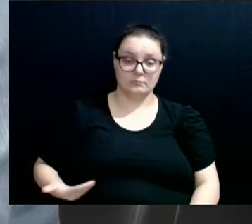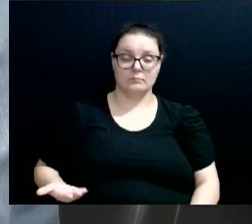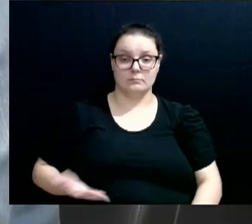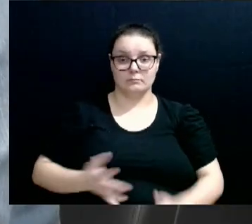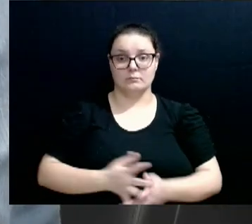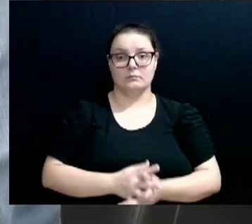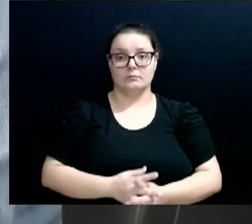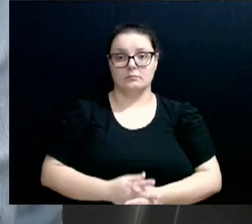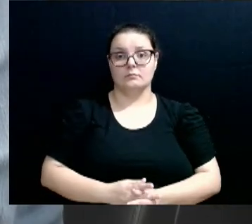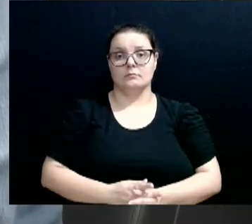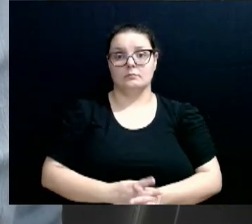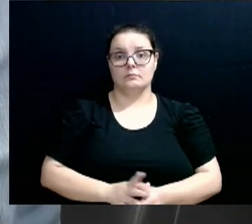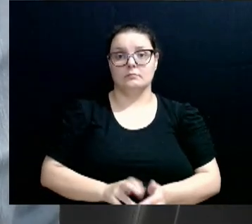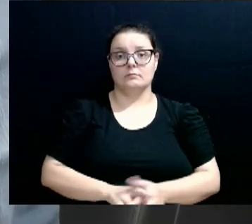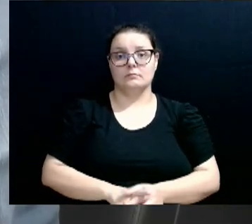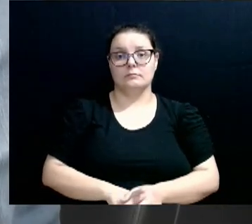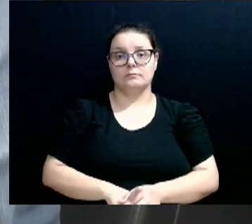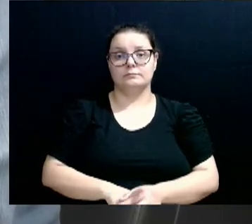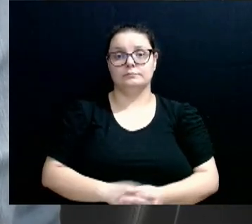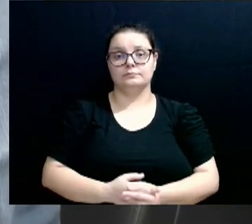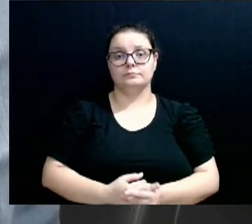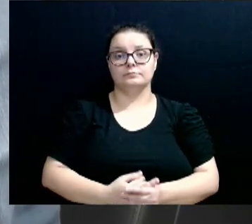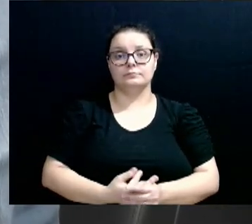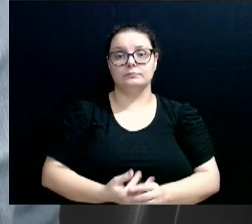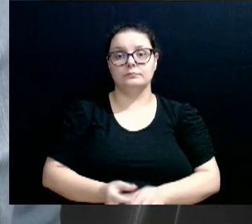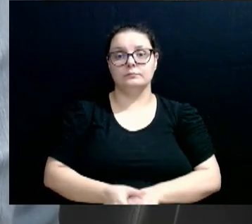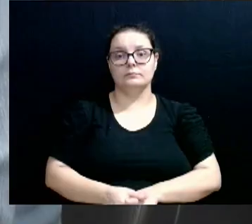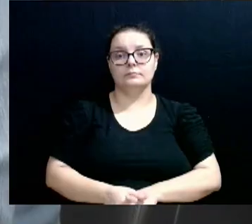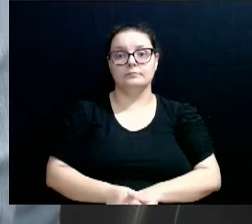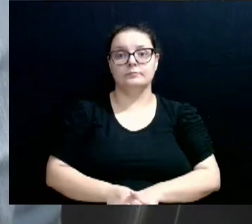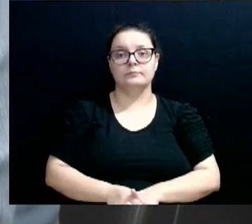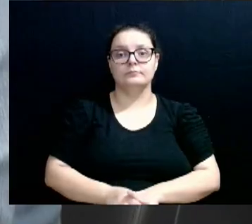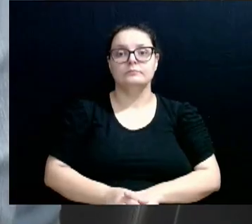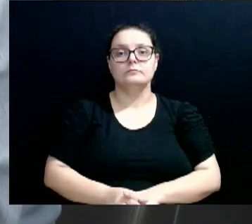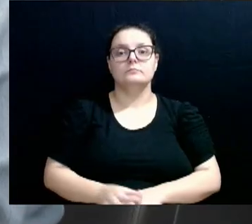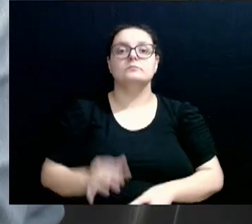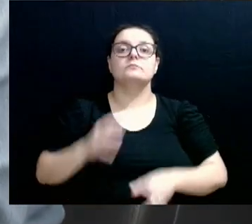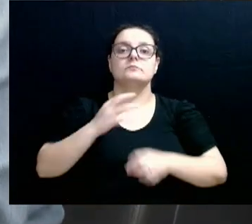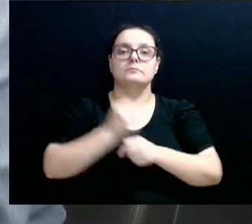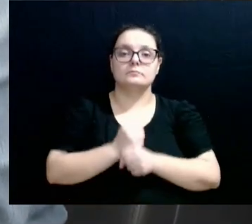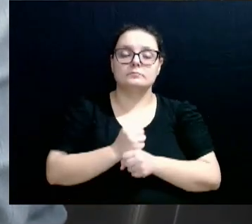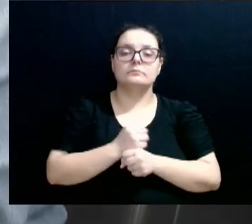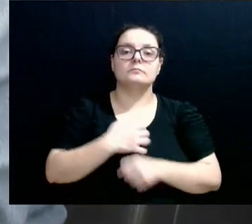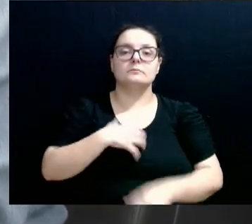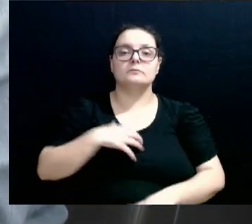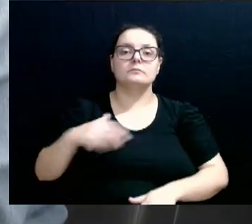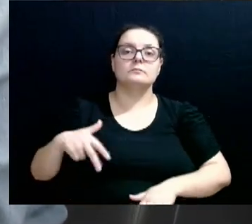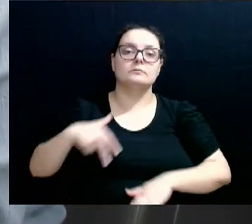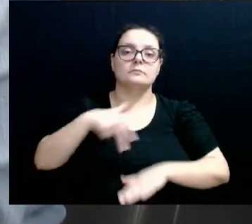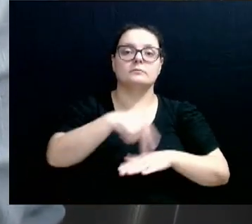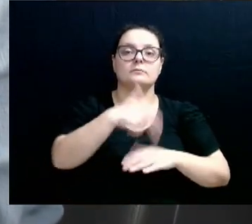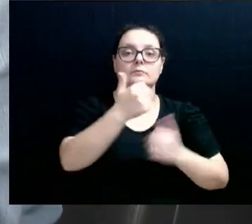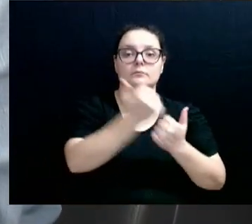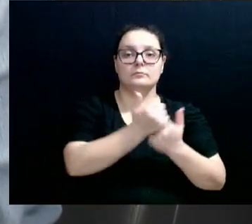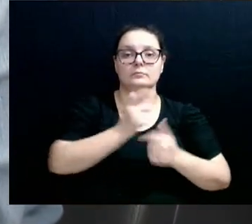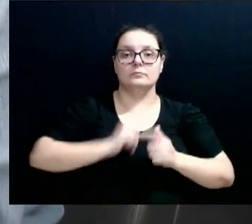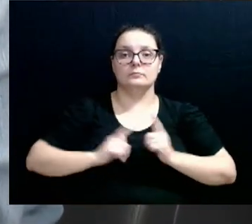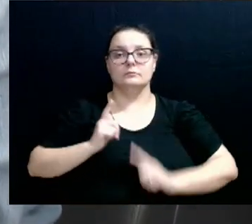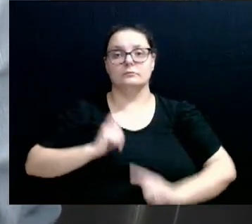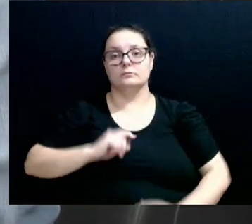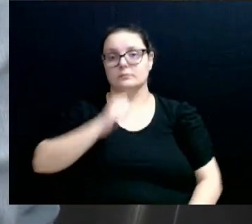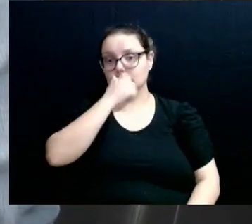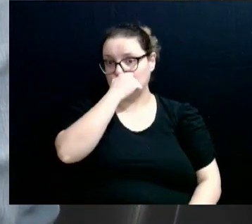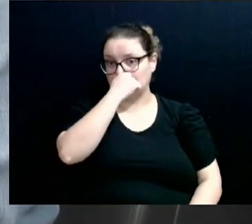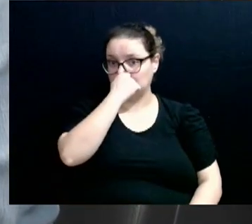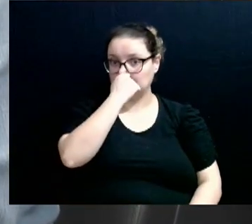ele espera. E aí eu acho que você acaba reunindo as condições para ocupar cargos de gestão, né? Acho que